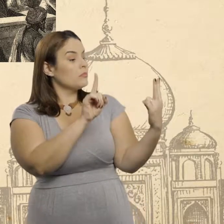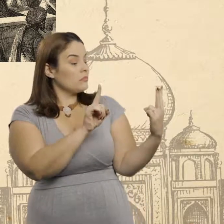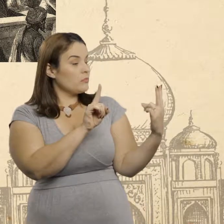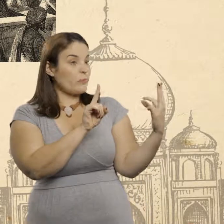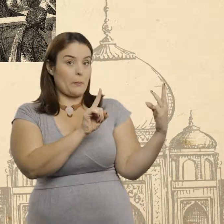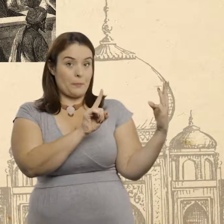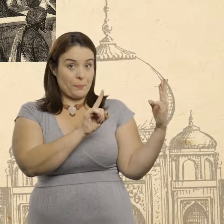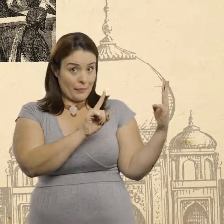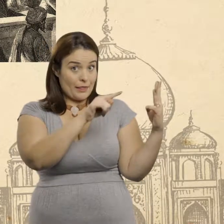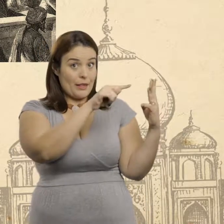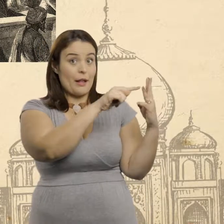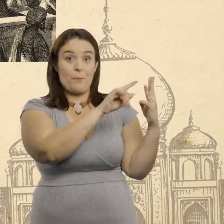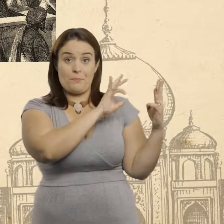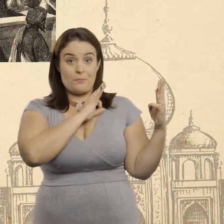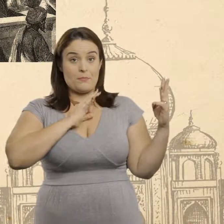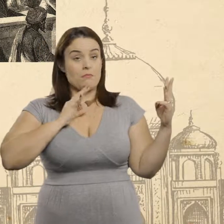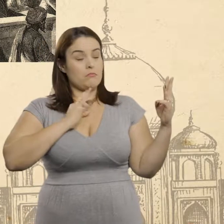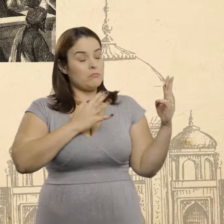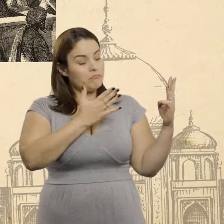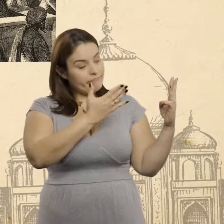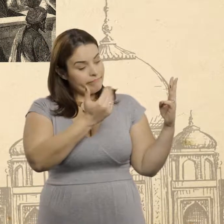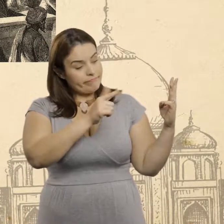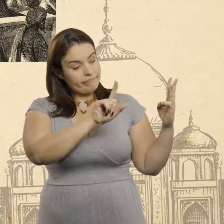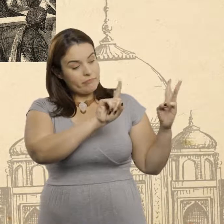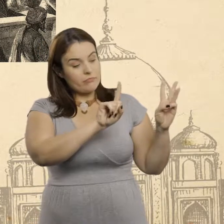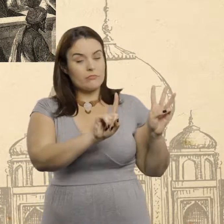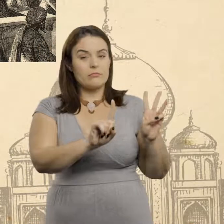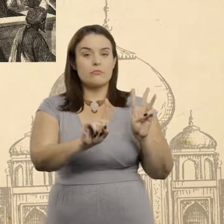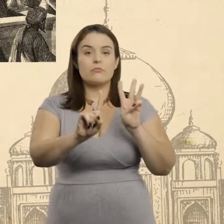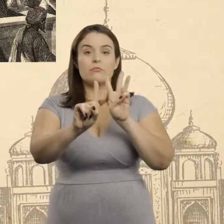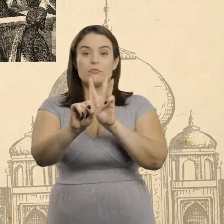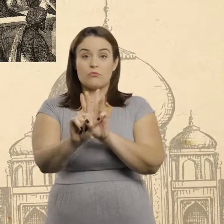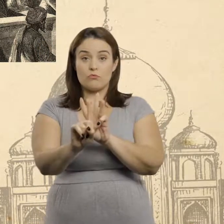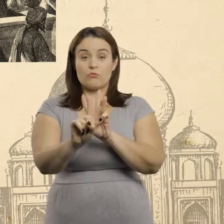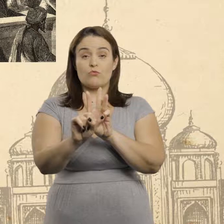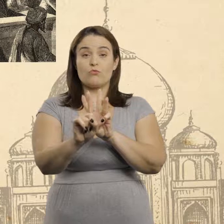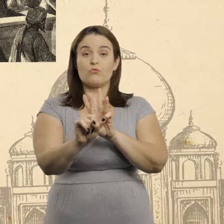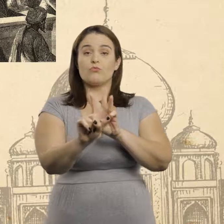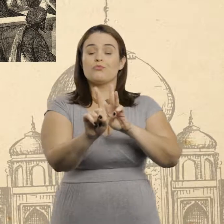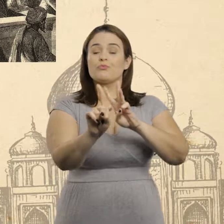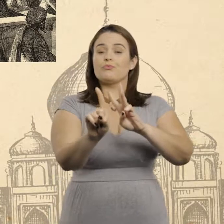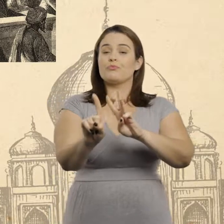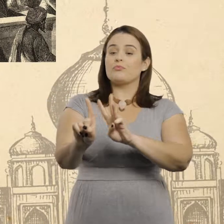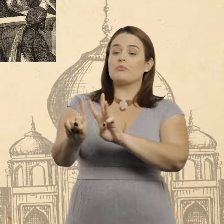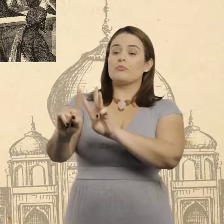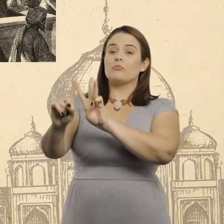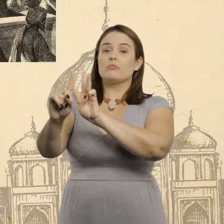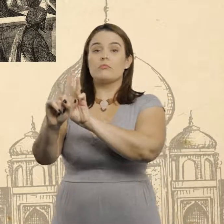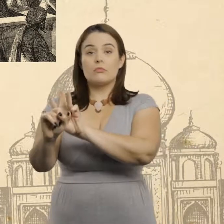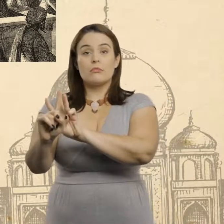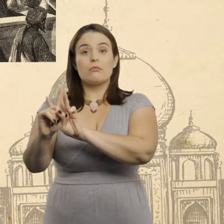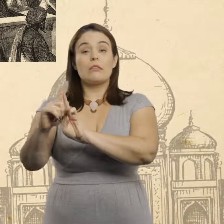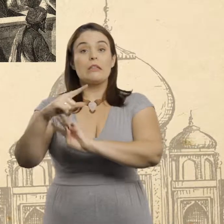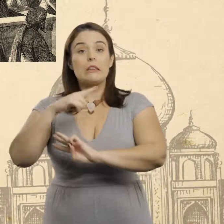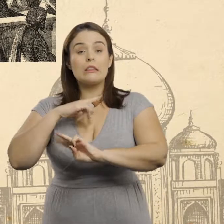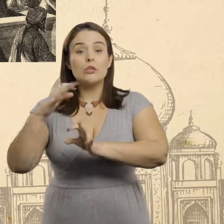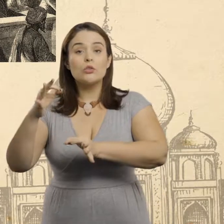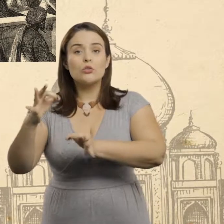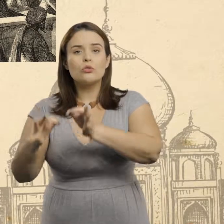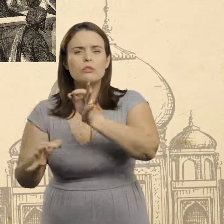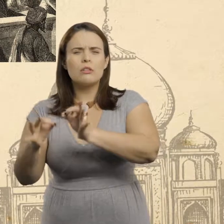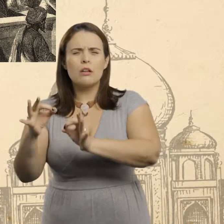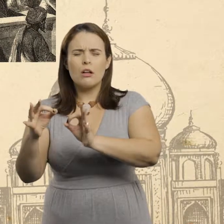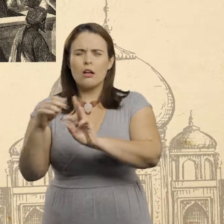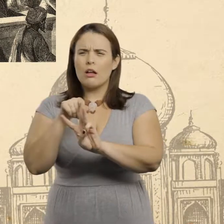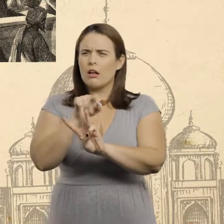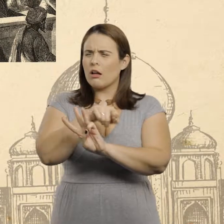dois homens e a mulher o acompanhassem. Eles entraram em um carro e foram para um lugar onde eles seriam julgados.